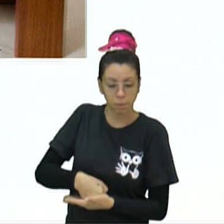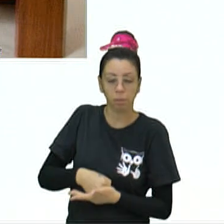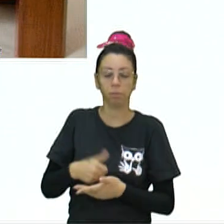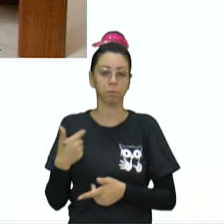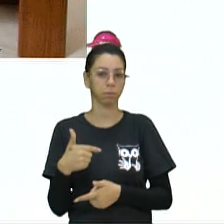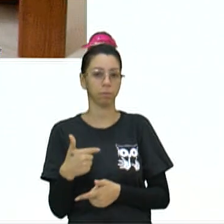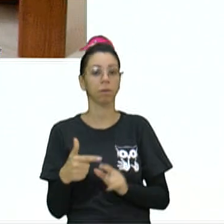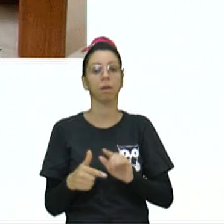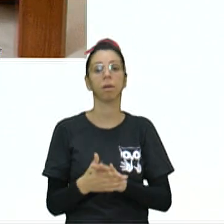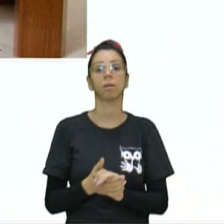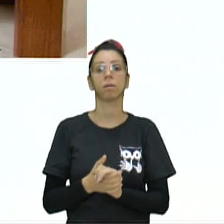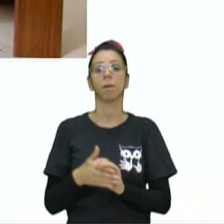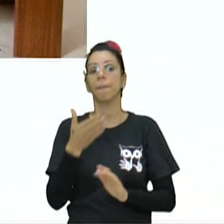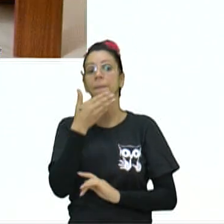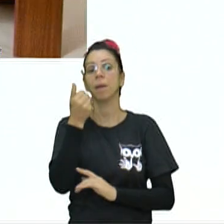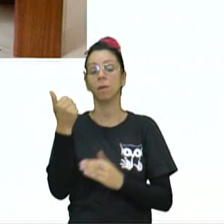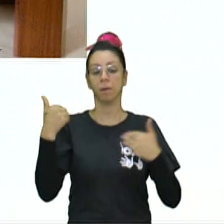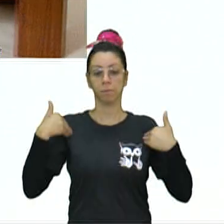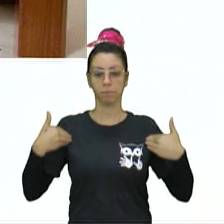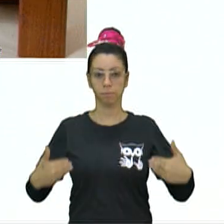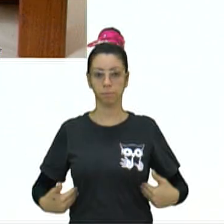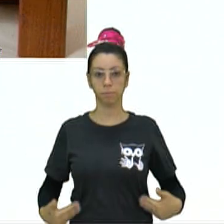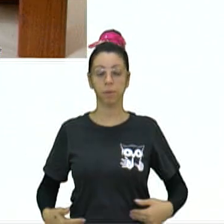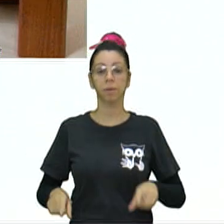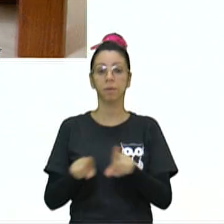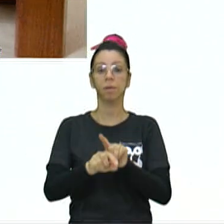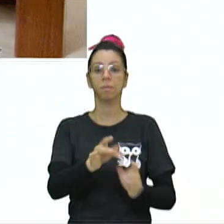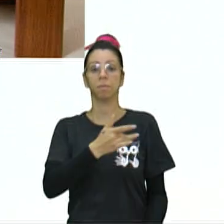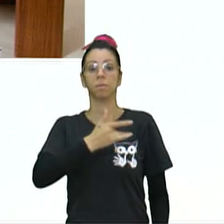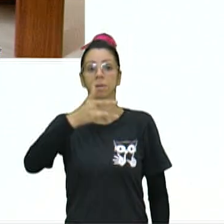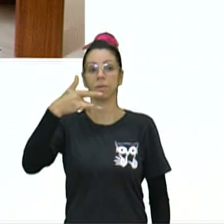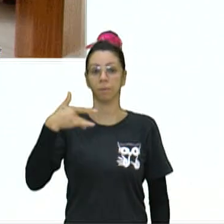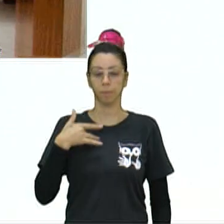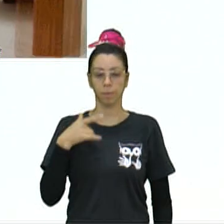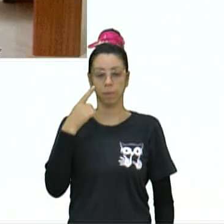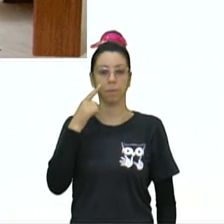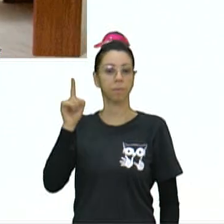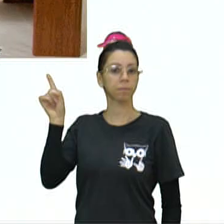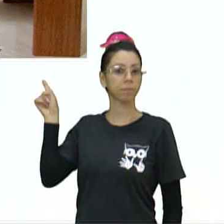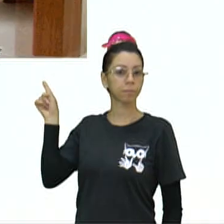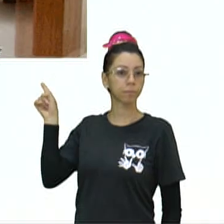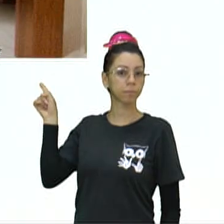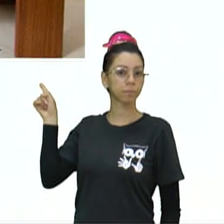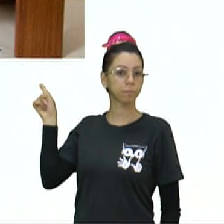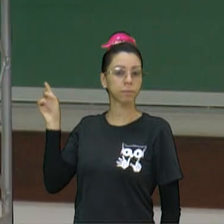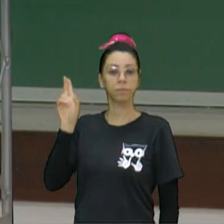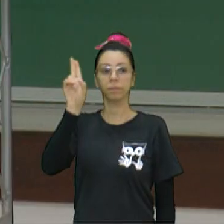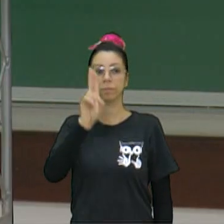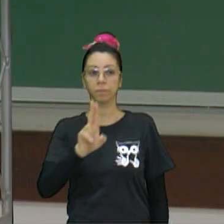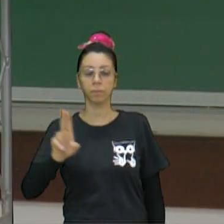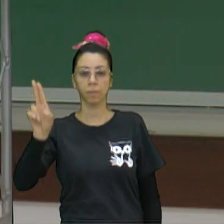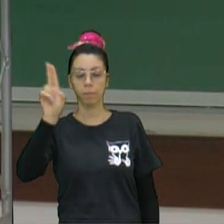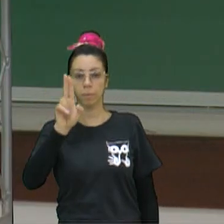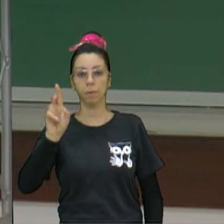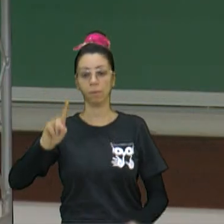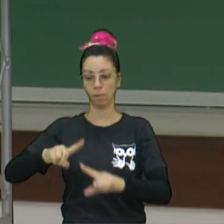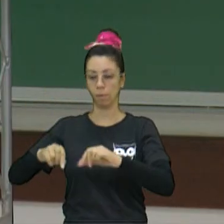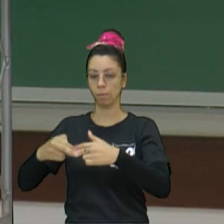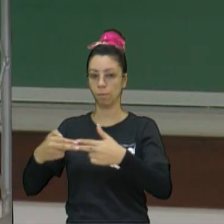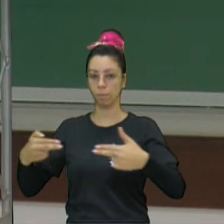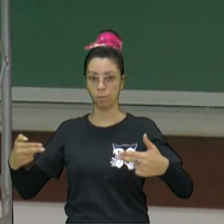e a força física do praticante, né? Então, é o que nós temos retratado aqui. Nesse caso, está sendo utilizado um aparelho